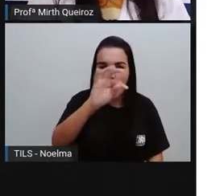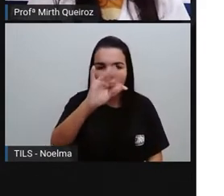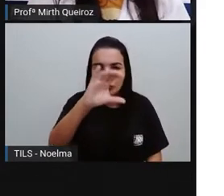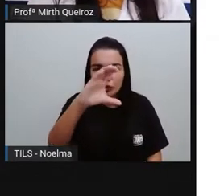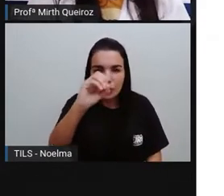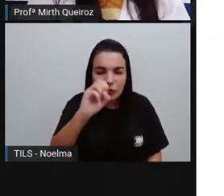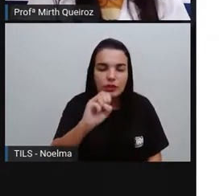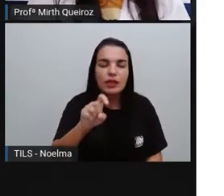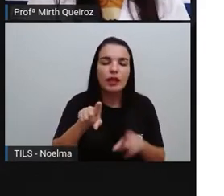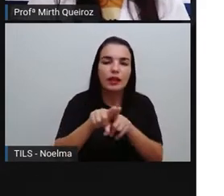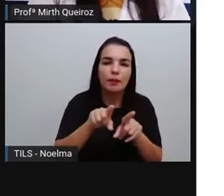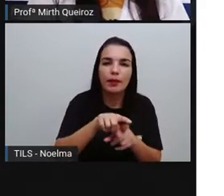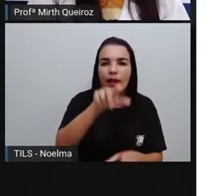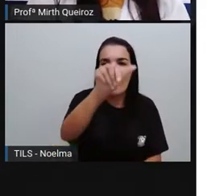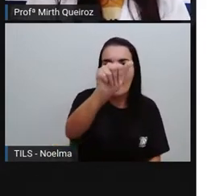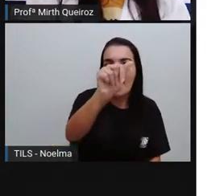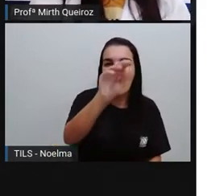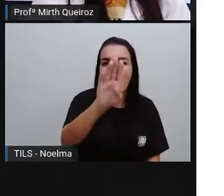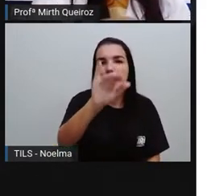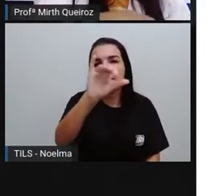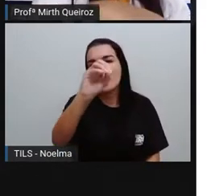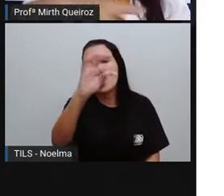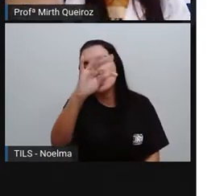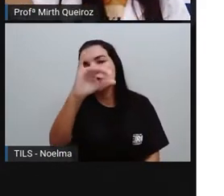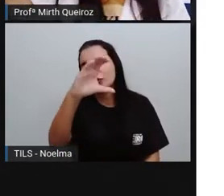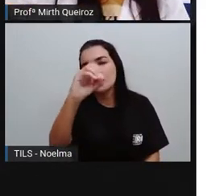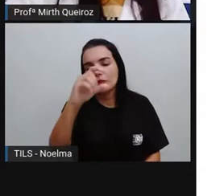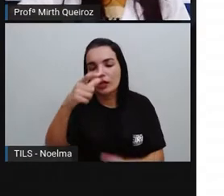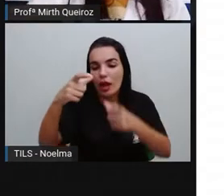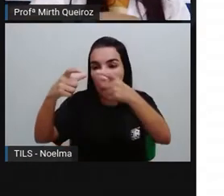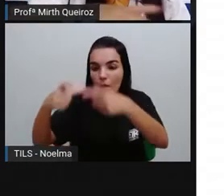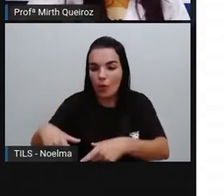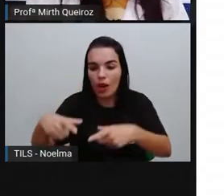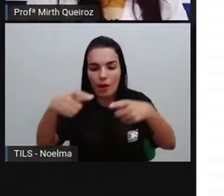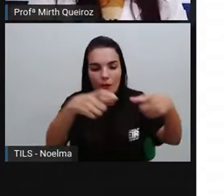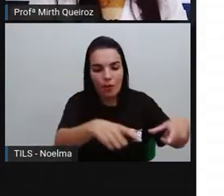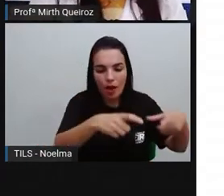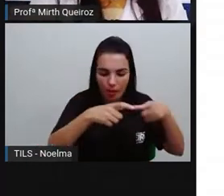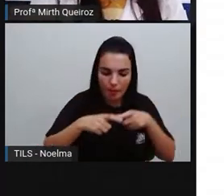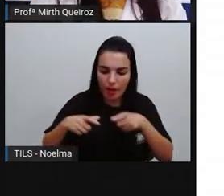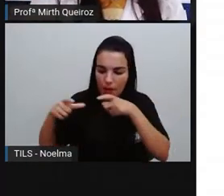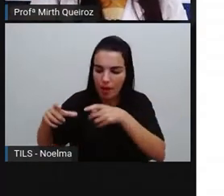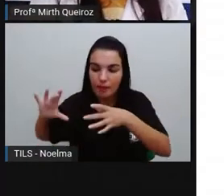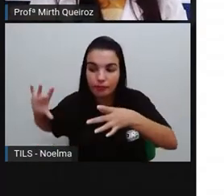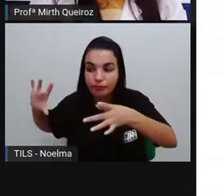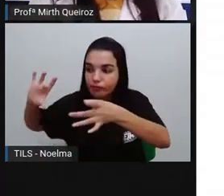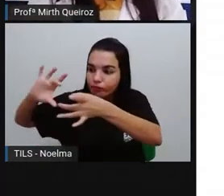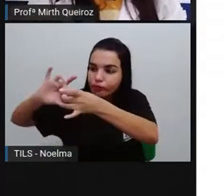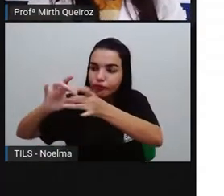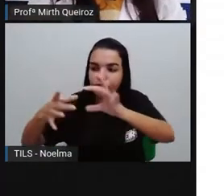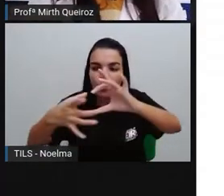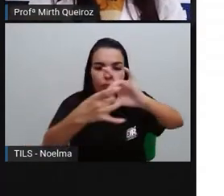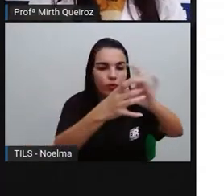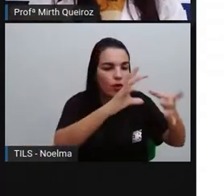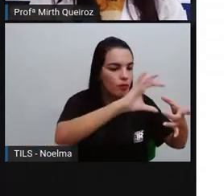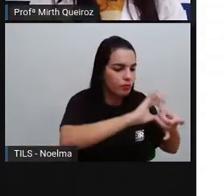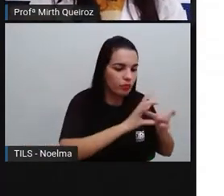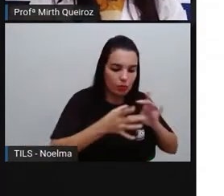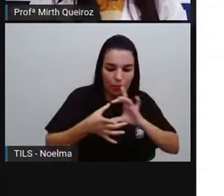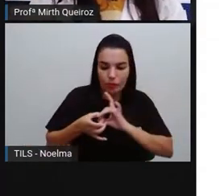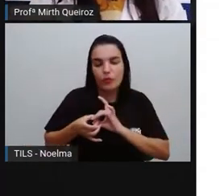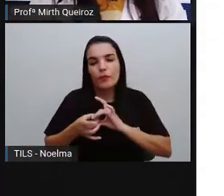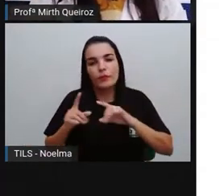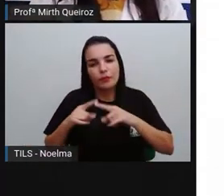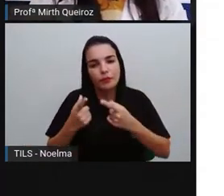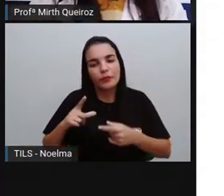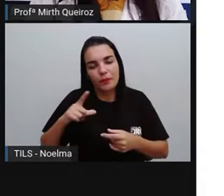local. Ali, onde eles se relacionam ali, né? Neste caso, a gente está falando